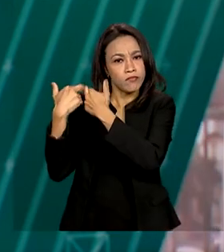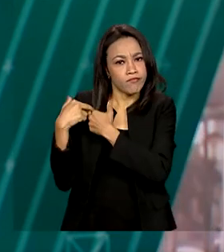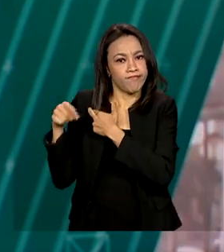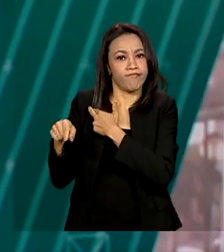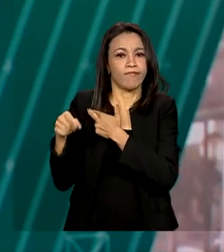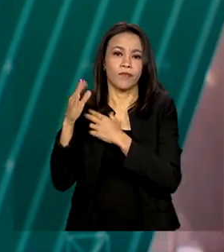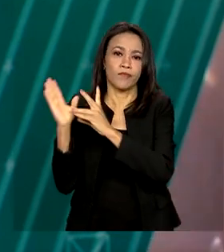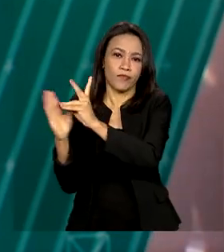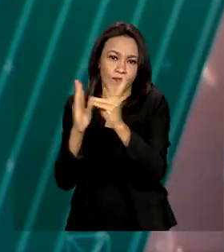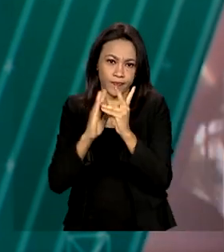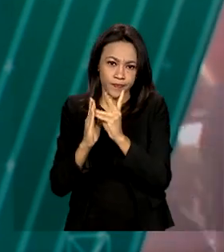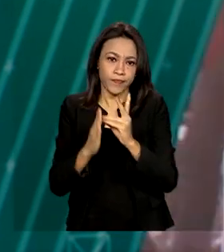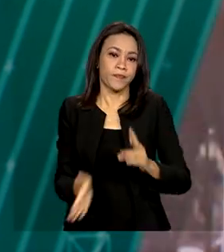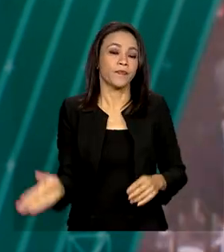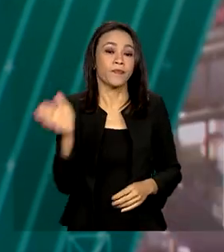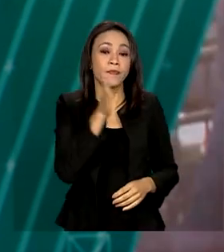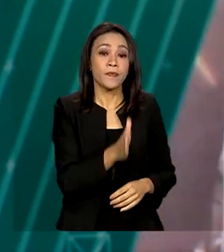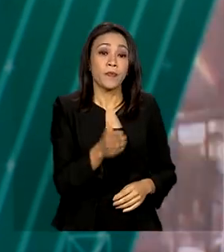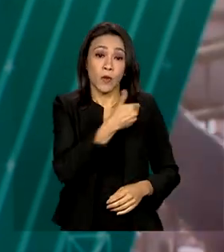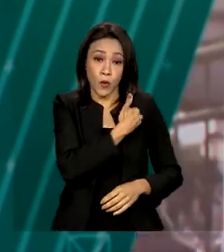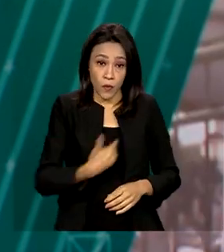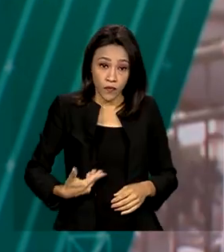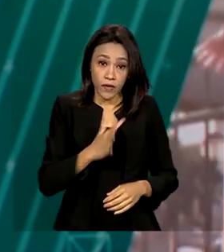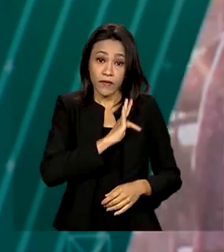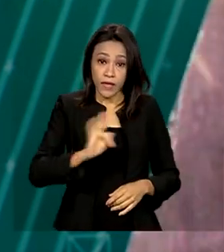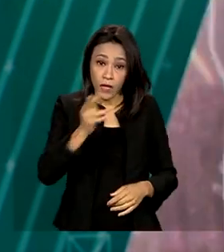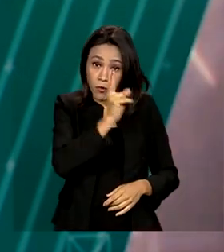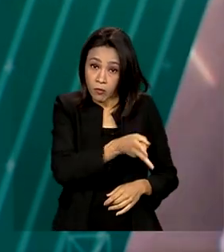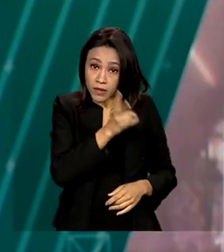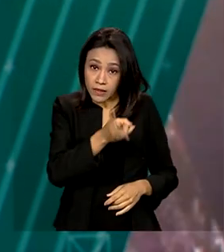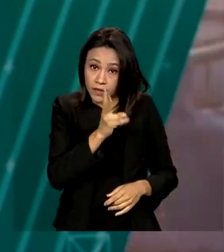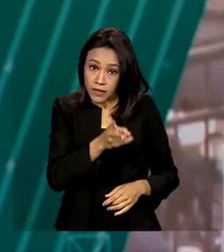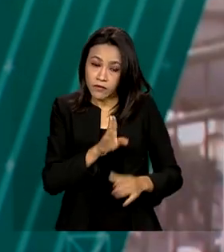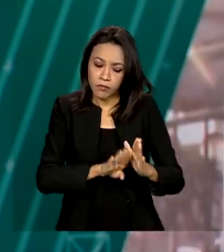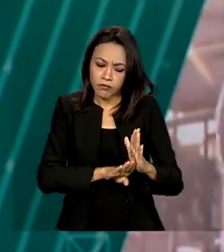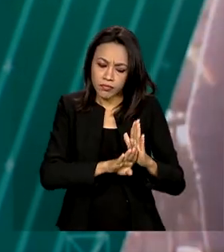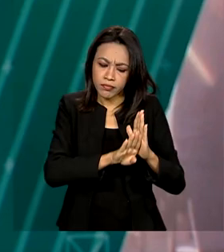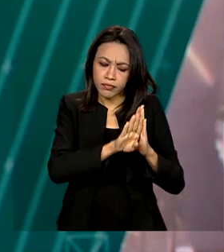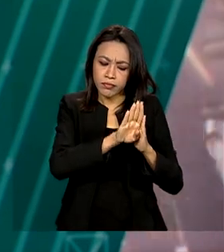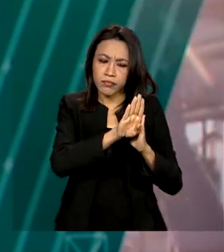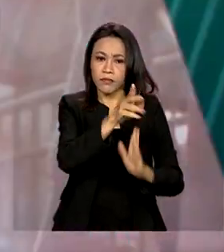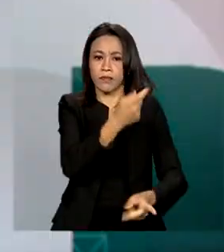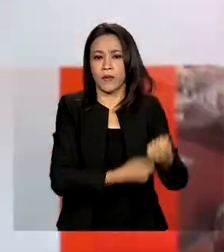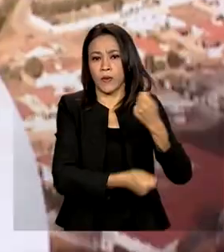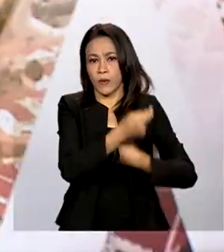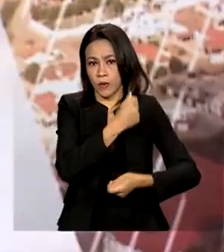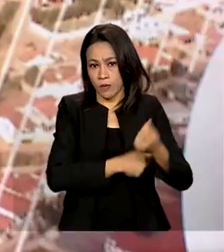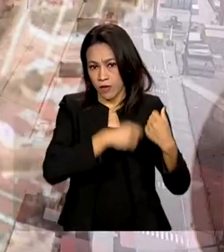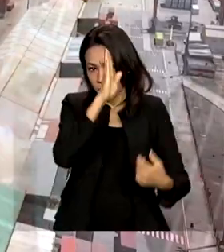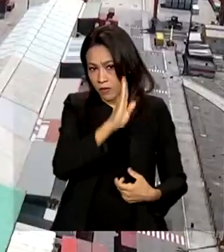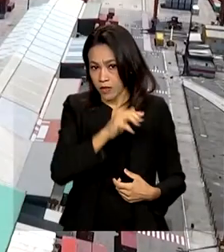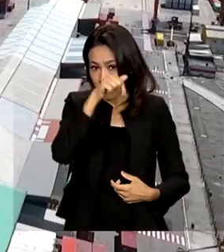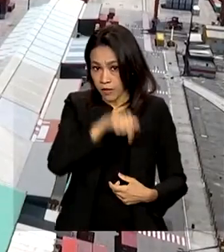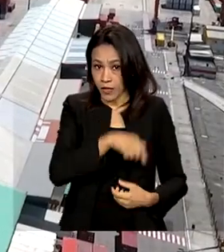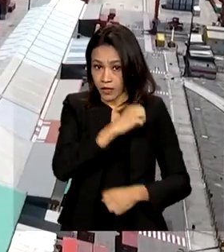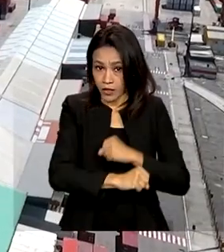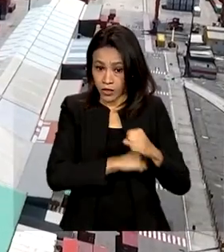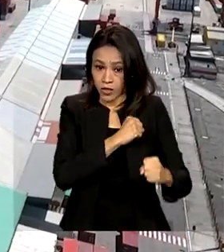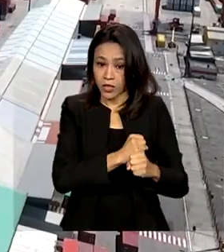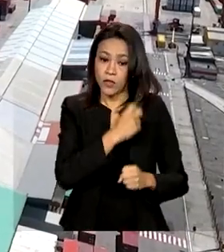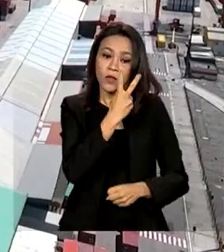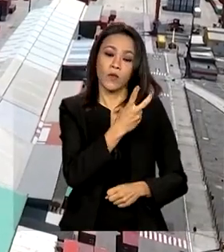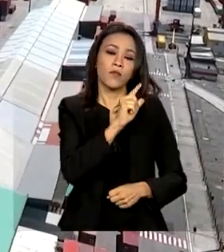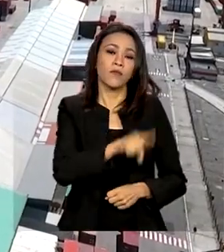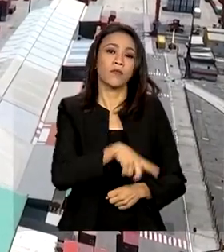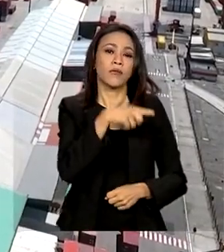o governo federal Manteve a projeção de crescimento da economia brasileira para este ano em 2,7%.